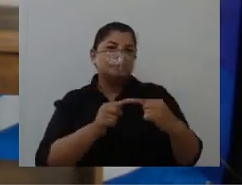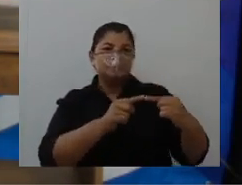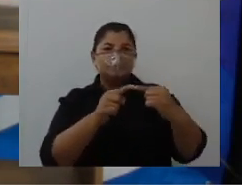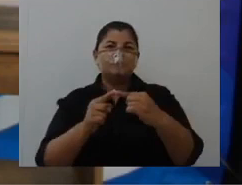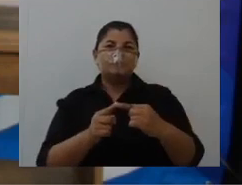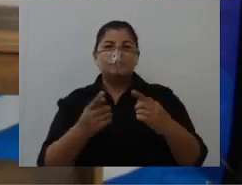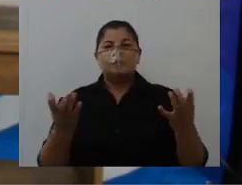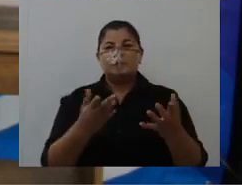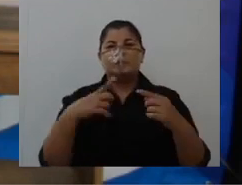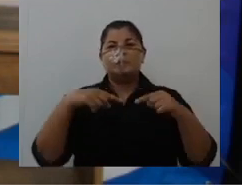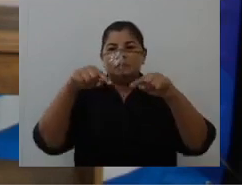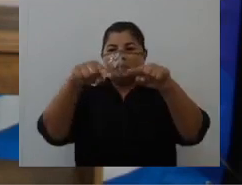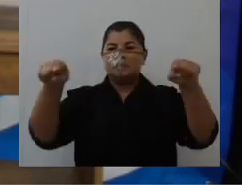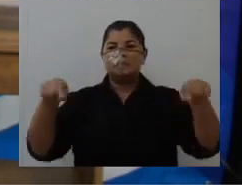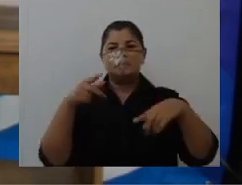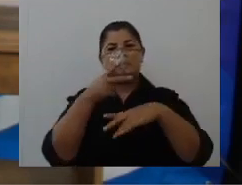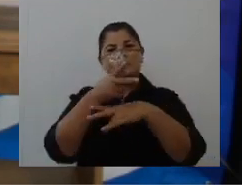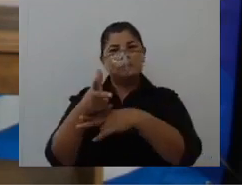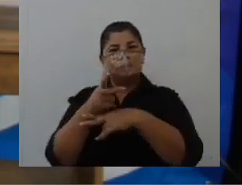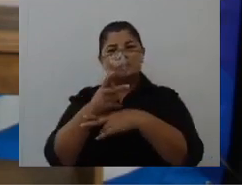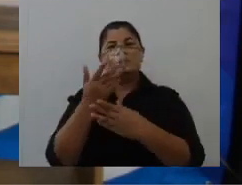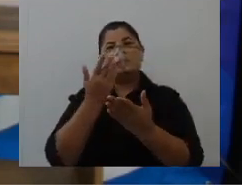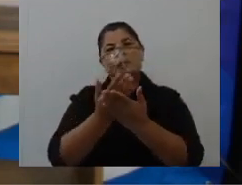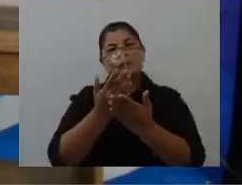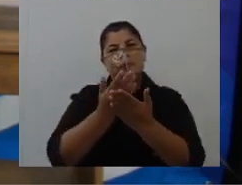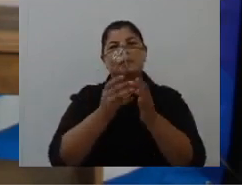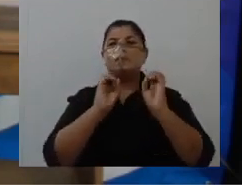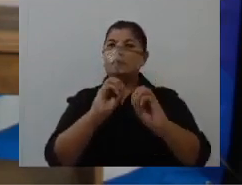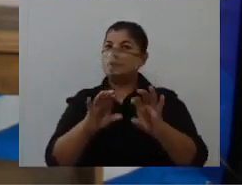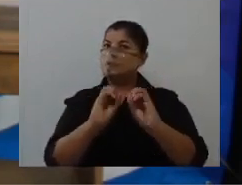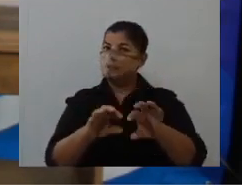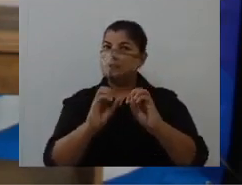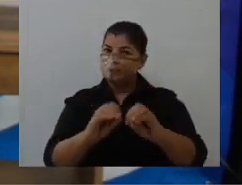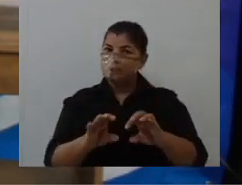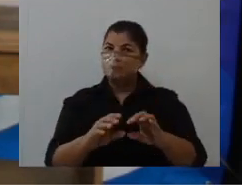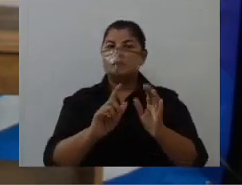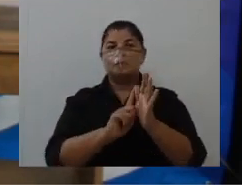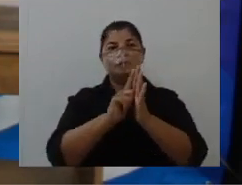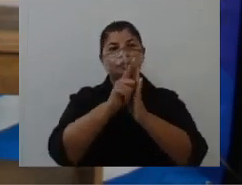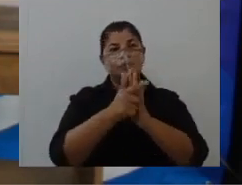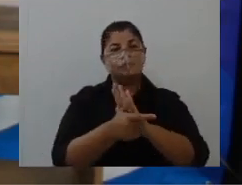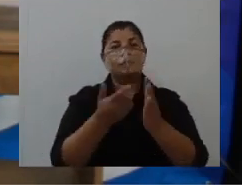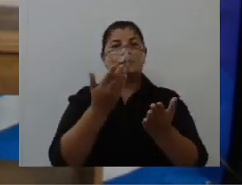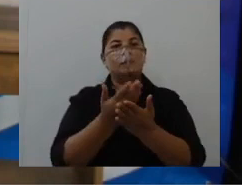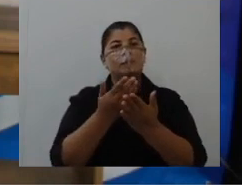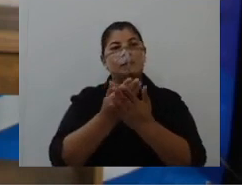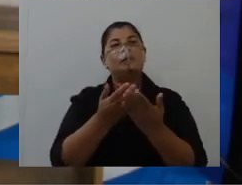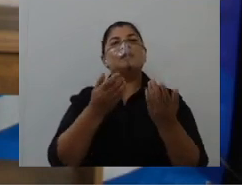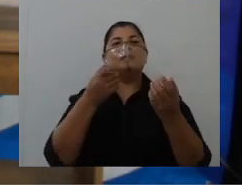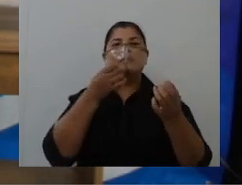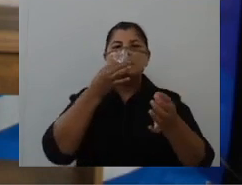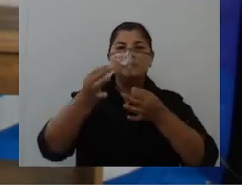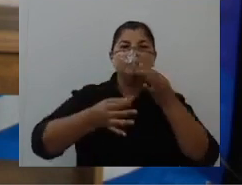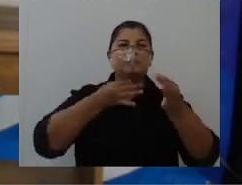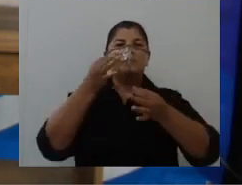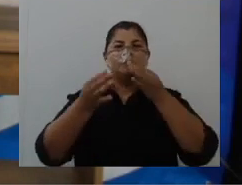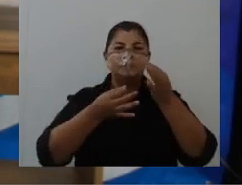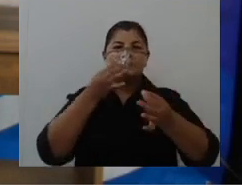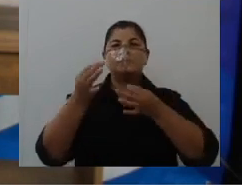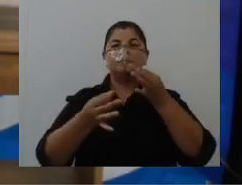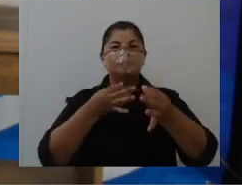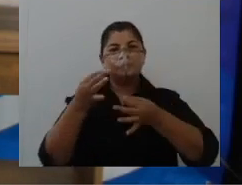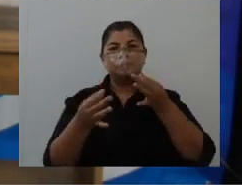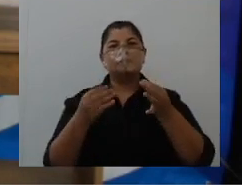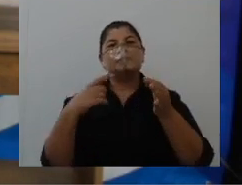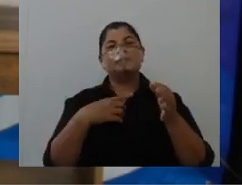momento eu estou dentro de um estúdio dando uma aula para vocês. Como eu disse, o gênero é aula expositiva, né? Trabalhamos um poema, né? Mas